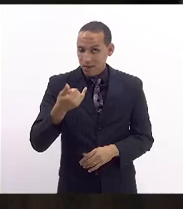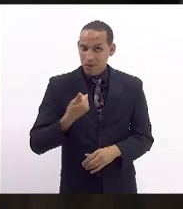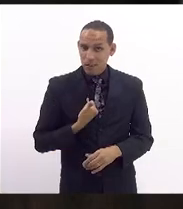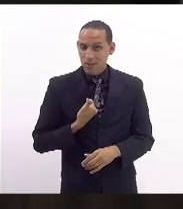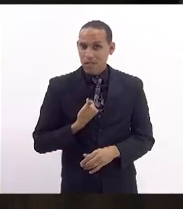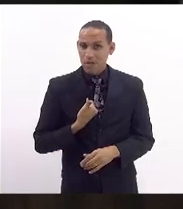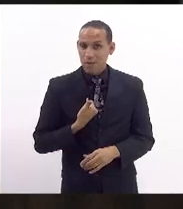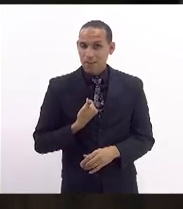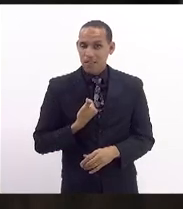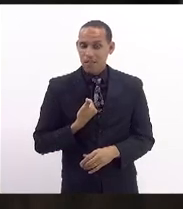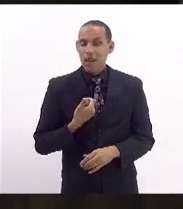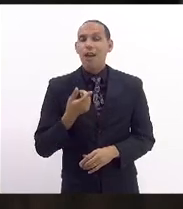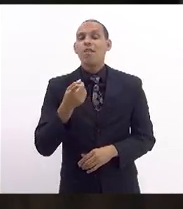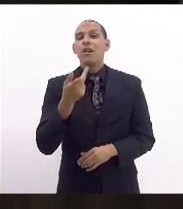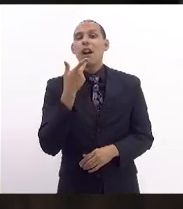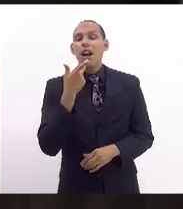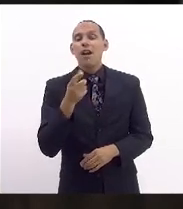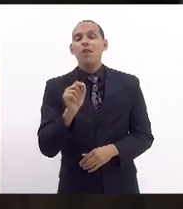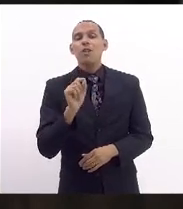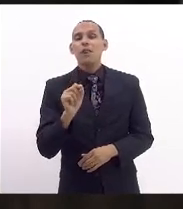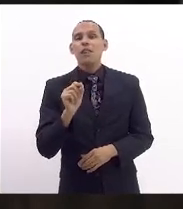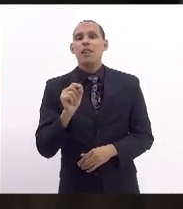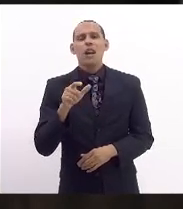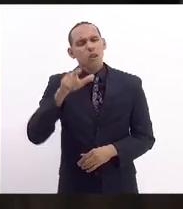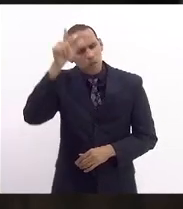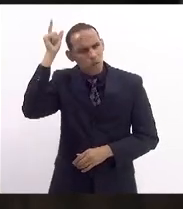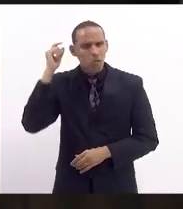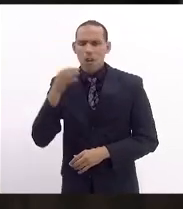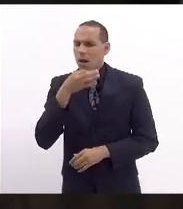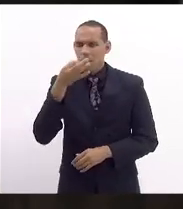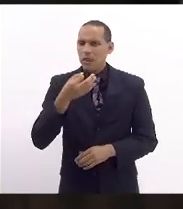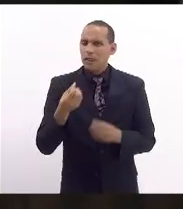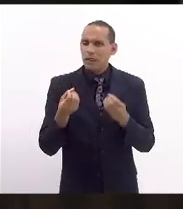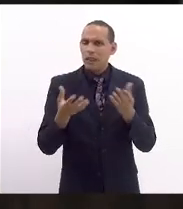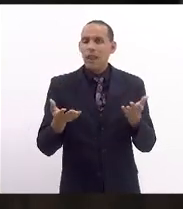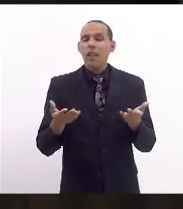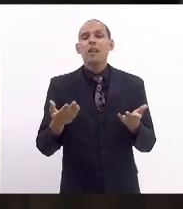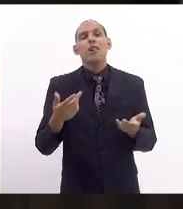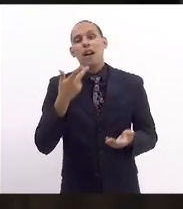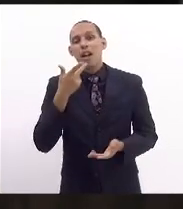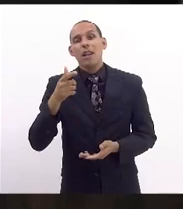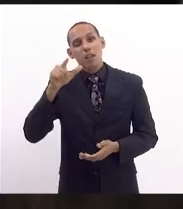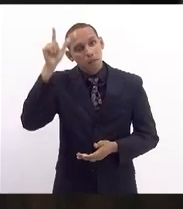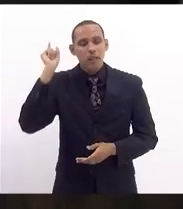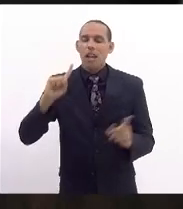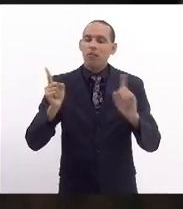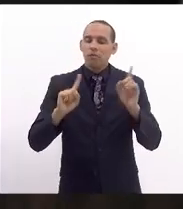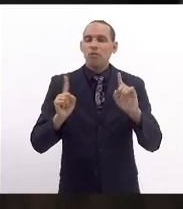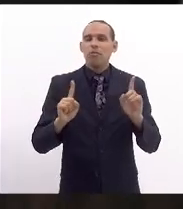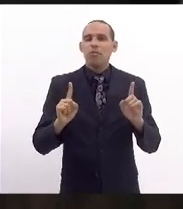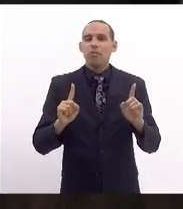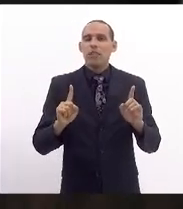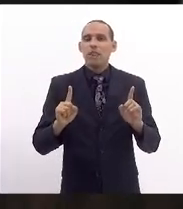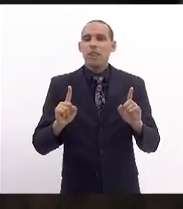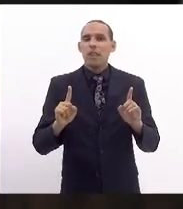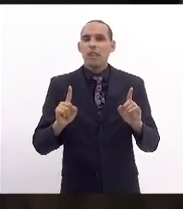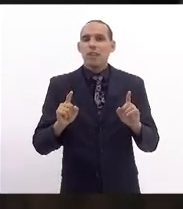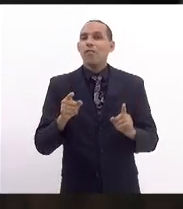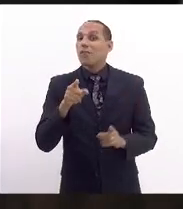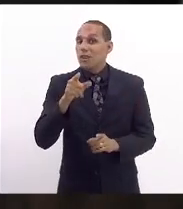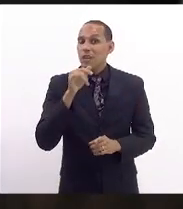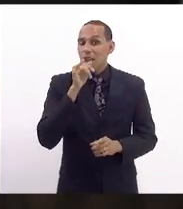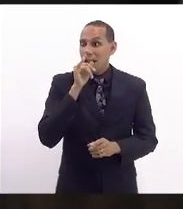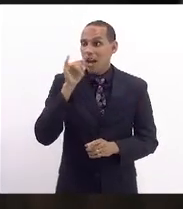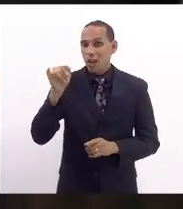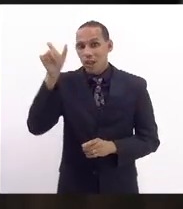não tem como for aí aí você falou assim deixa um espalda aparecer para lhe dar um dos polos vai dar o parecer para você bolo não nos Paulo se tinha